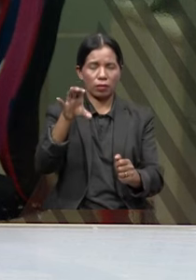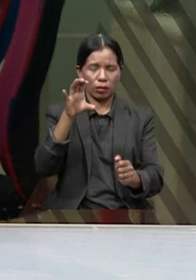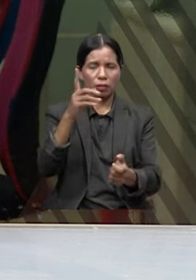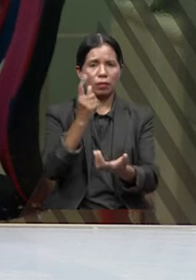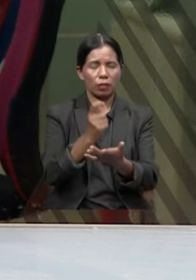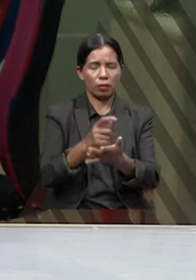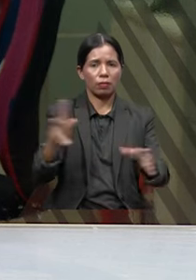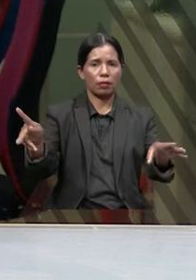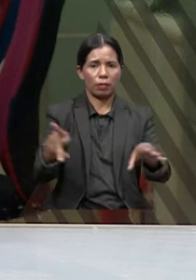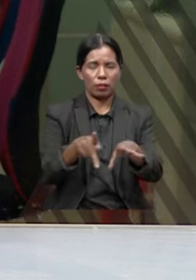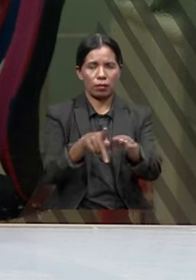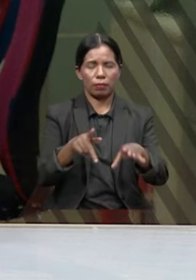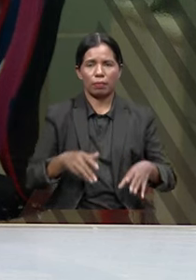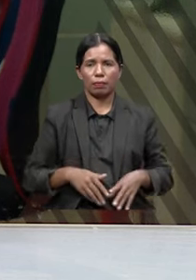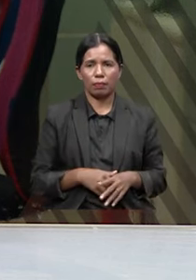partisipa.